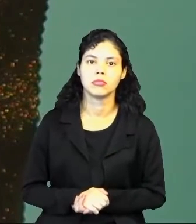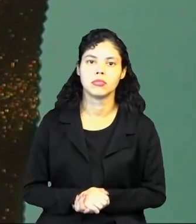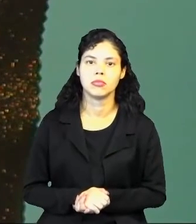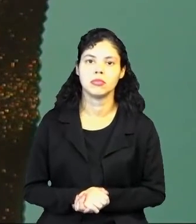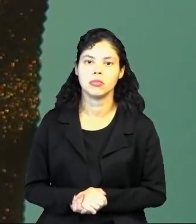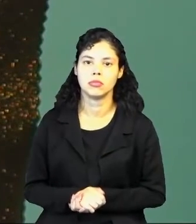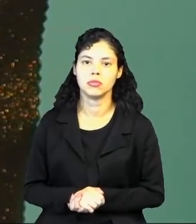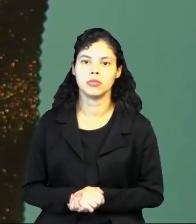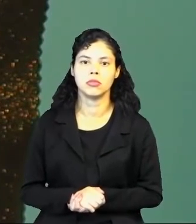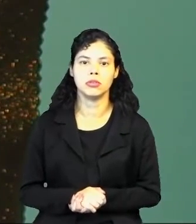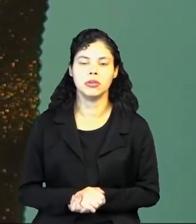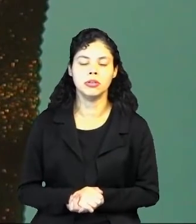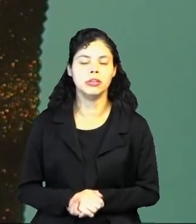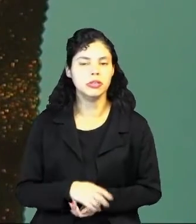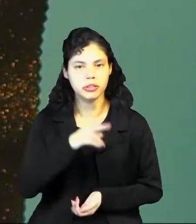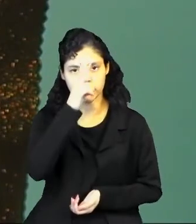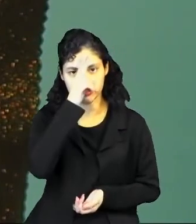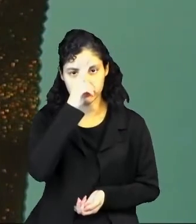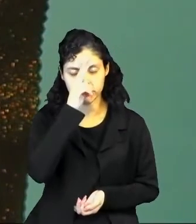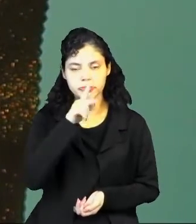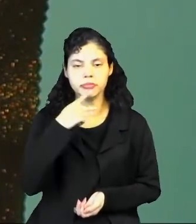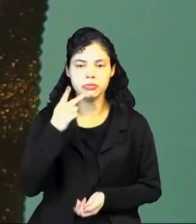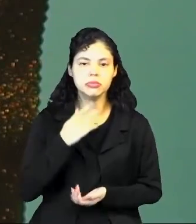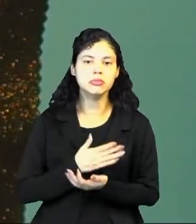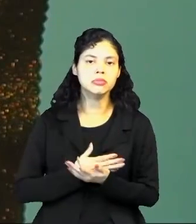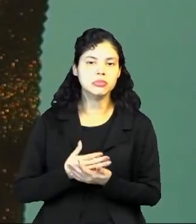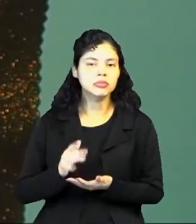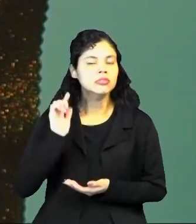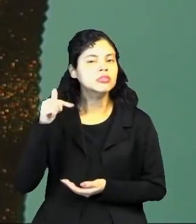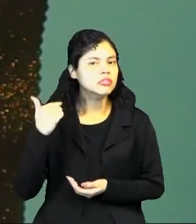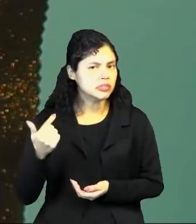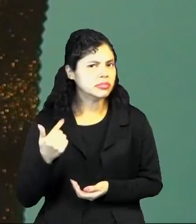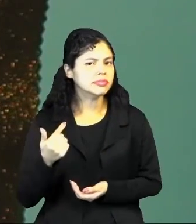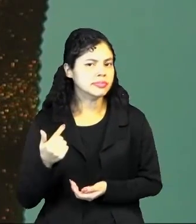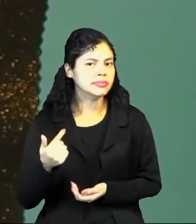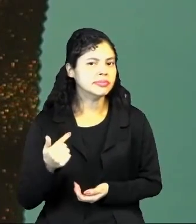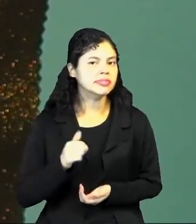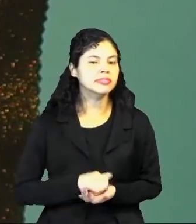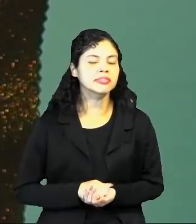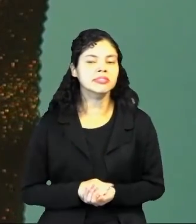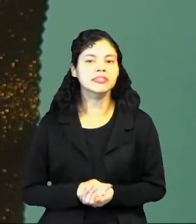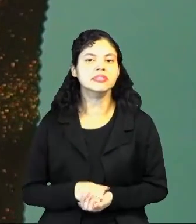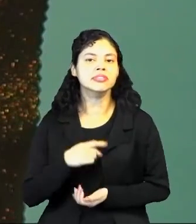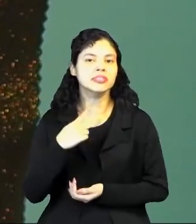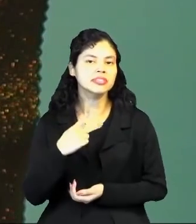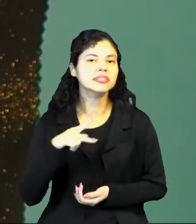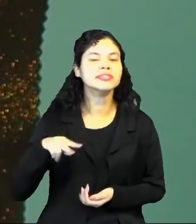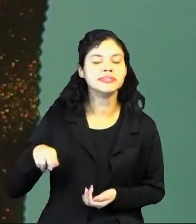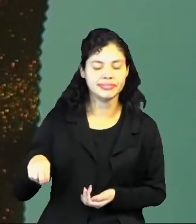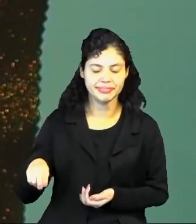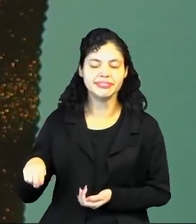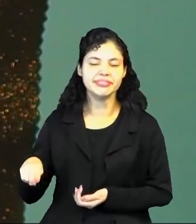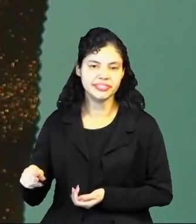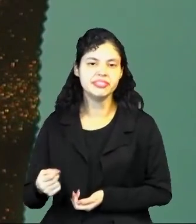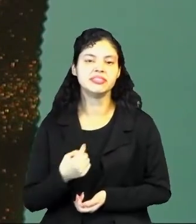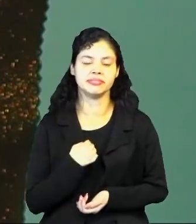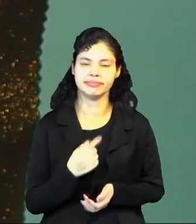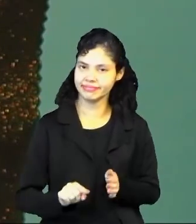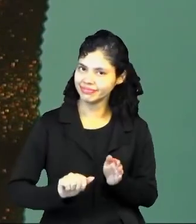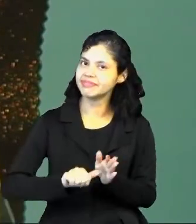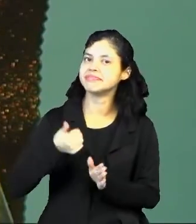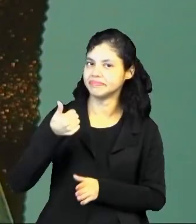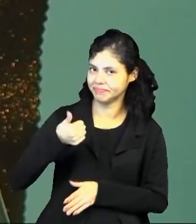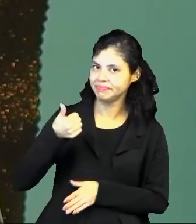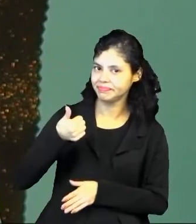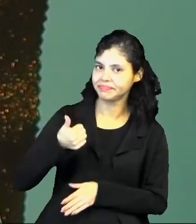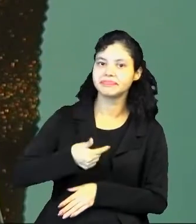tá? Lembra que eu falei sobre o início da aula, sobre aquele eu, tu, ele, né? Aqueles pronomes. Eu é a primeira